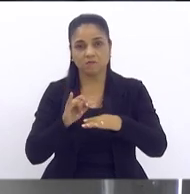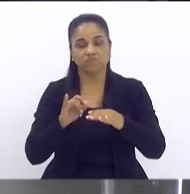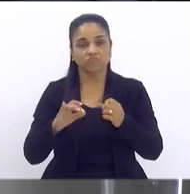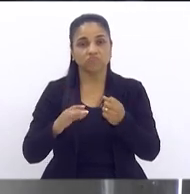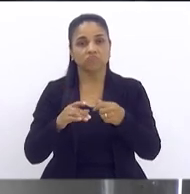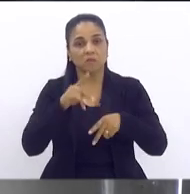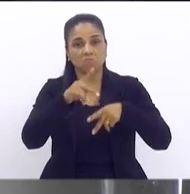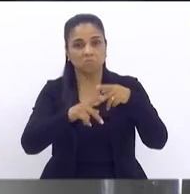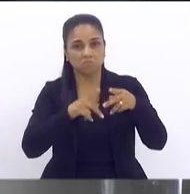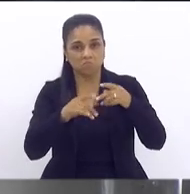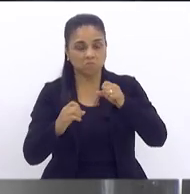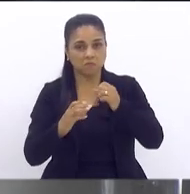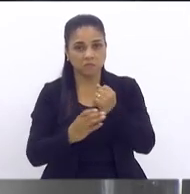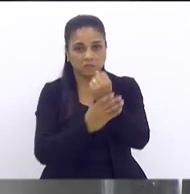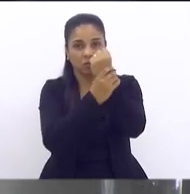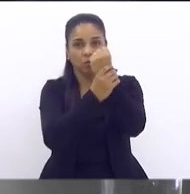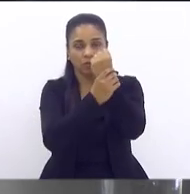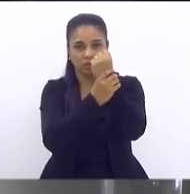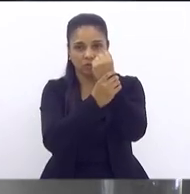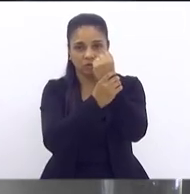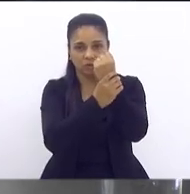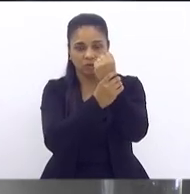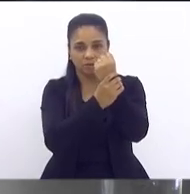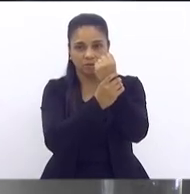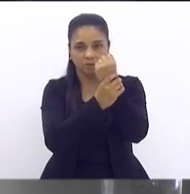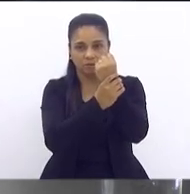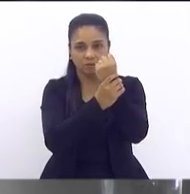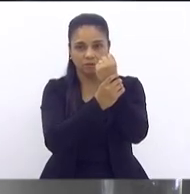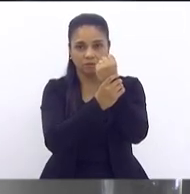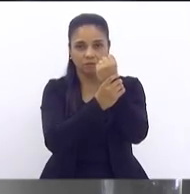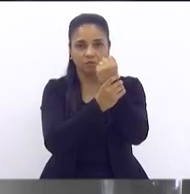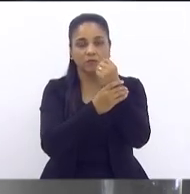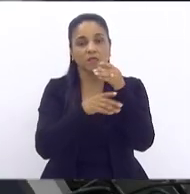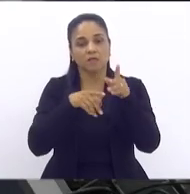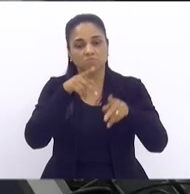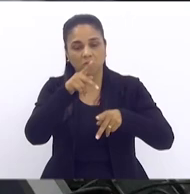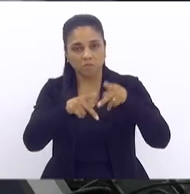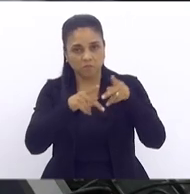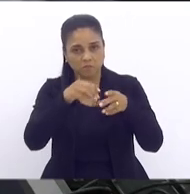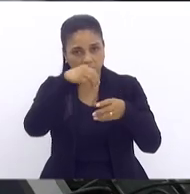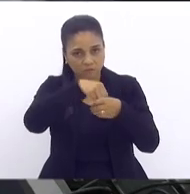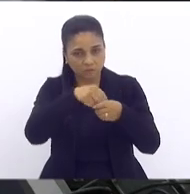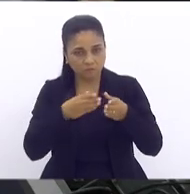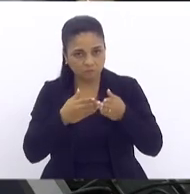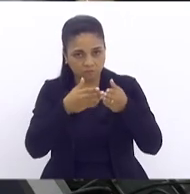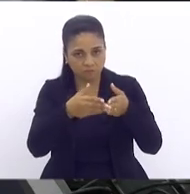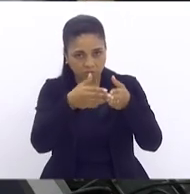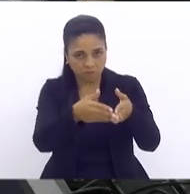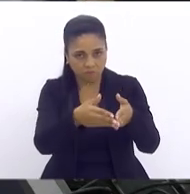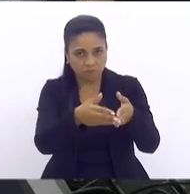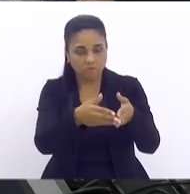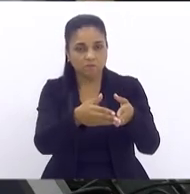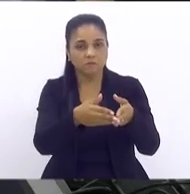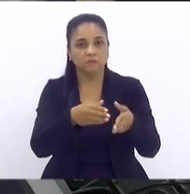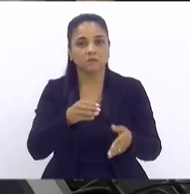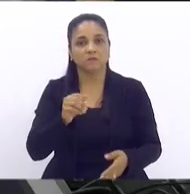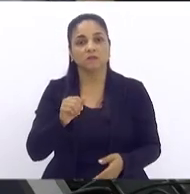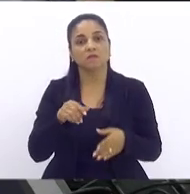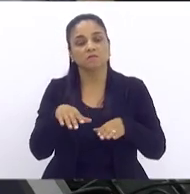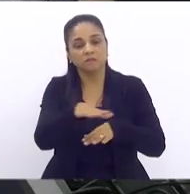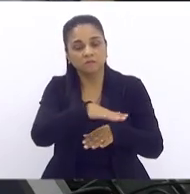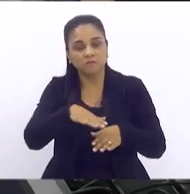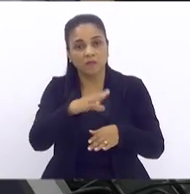segurança? Sim, estabelece. Na realidade, quem estabelece a tripulação mínima de segurança são as capitanias. Mas as normães estabelecem